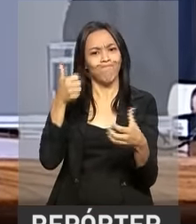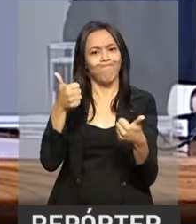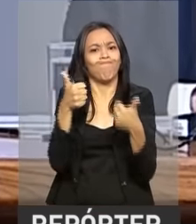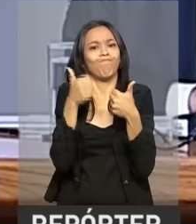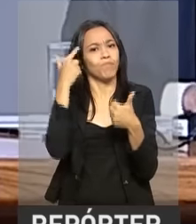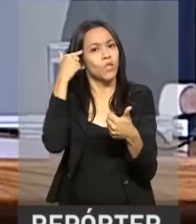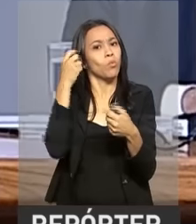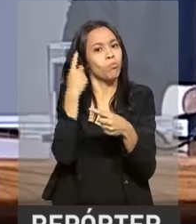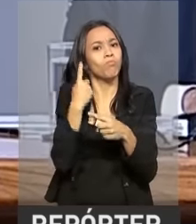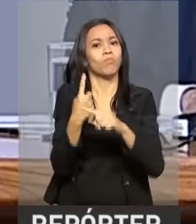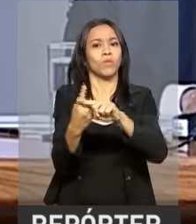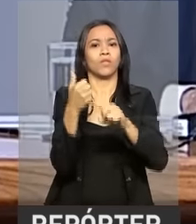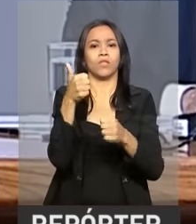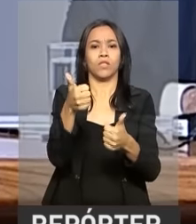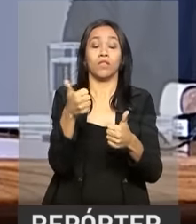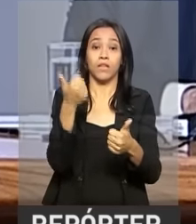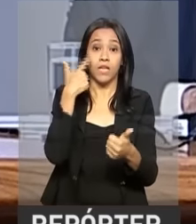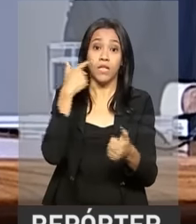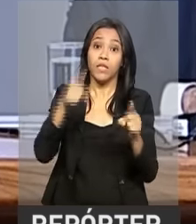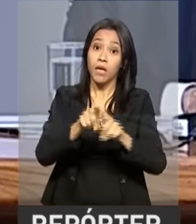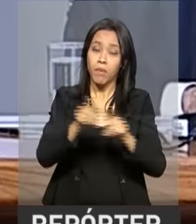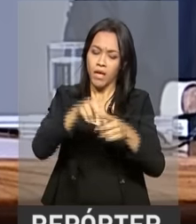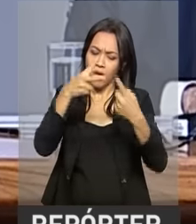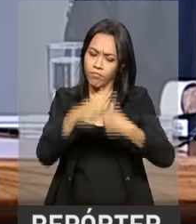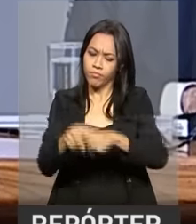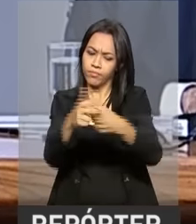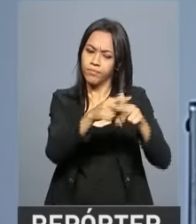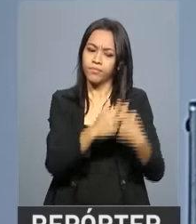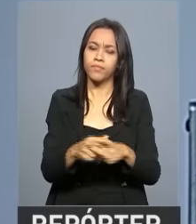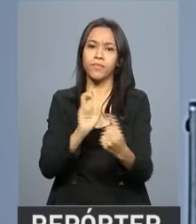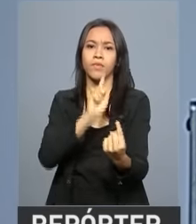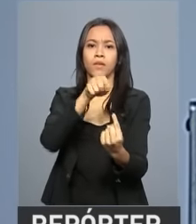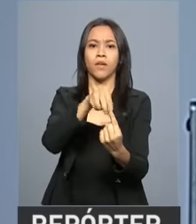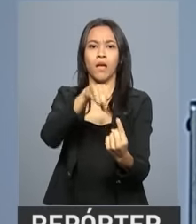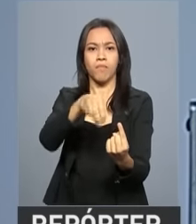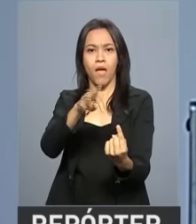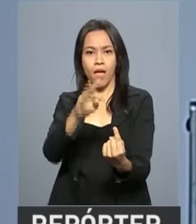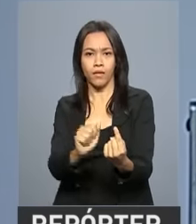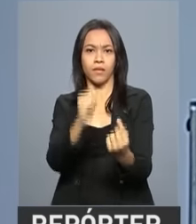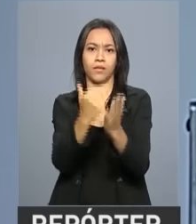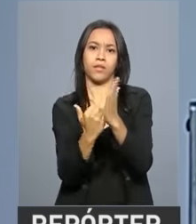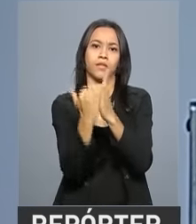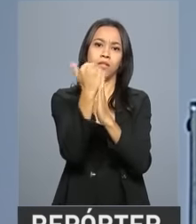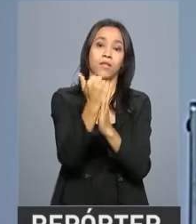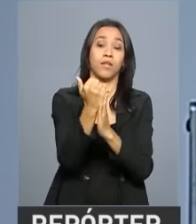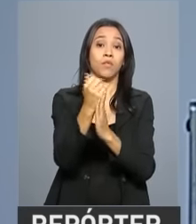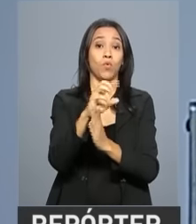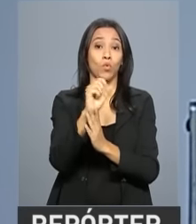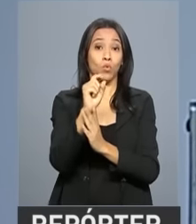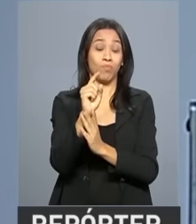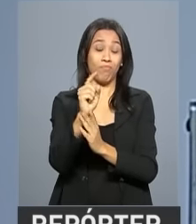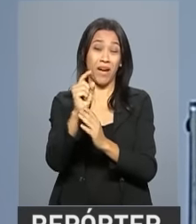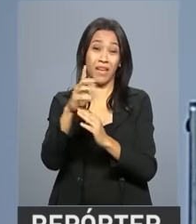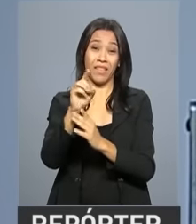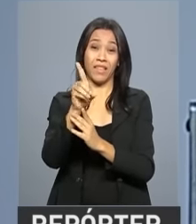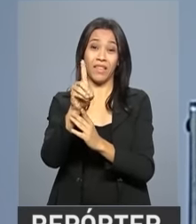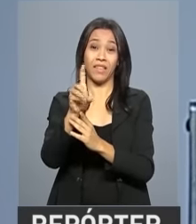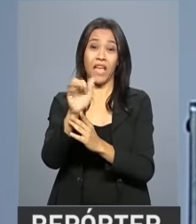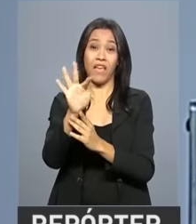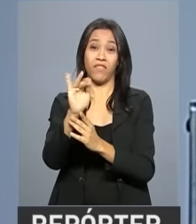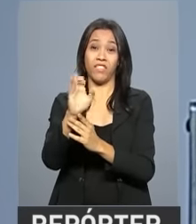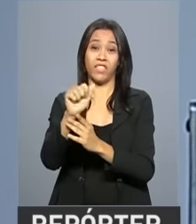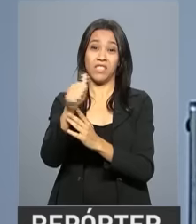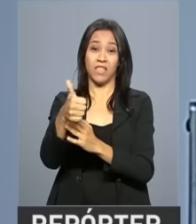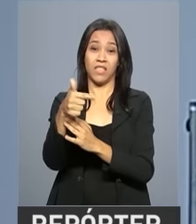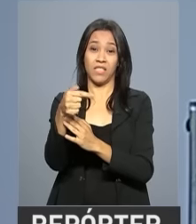públicas e revisaram a meta fiscal do governo que passou de uma previsão de superavit para um déficit de pouco mais